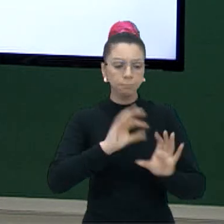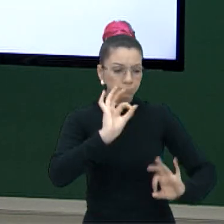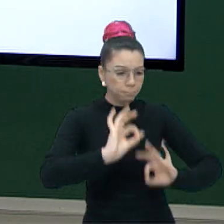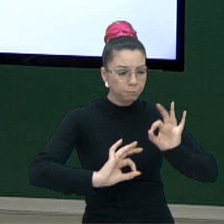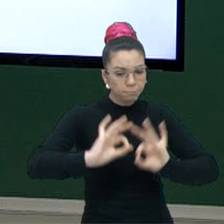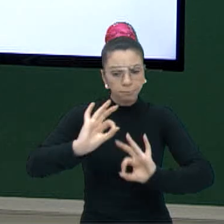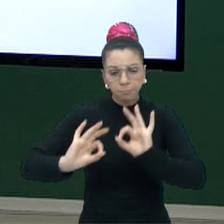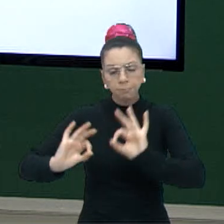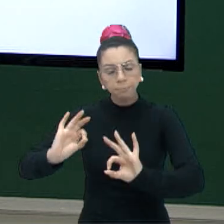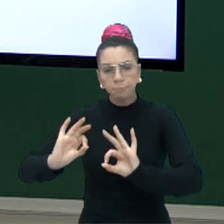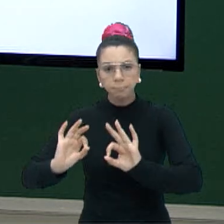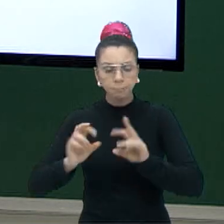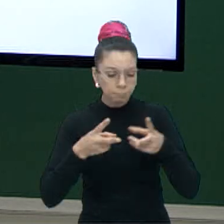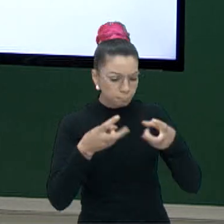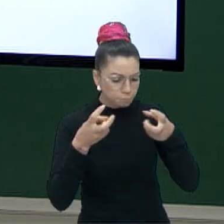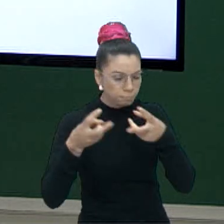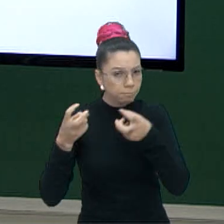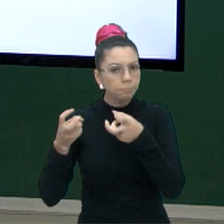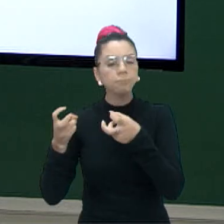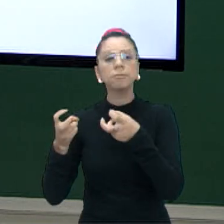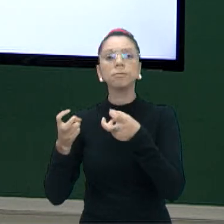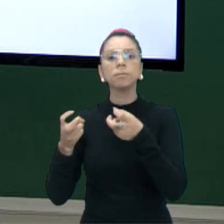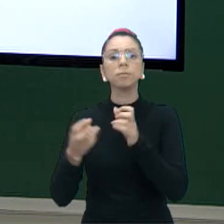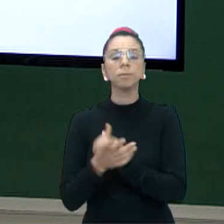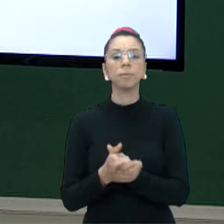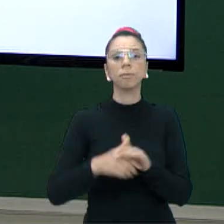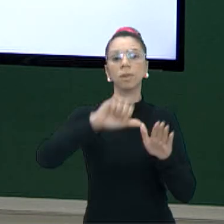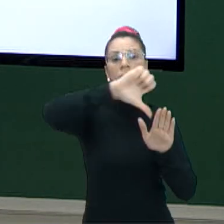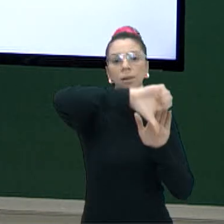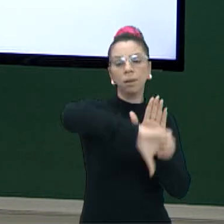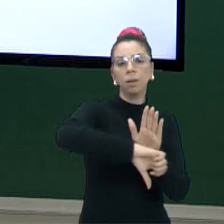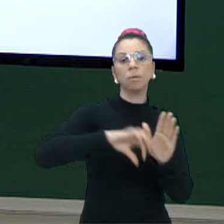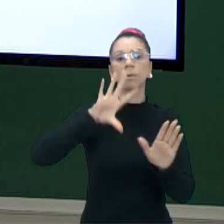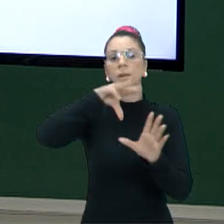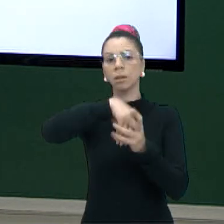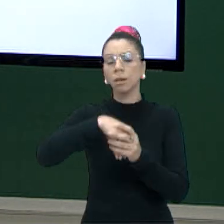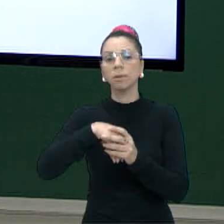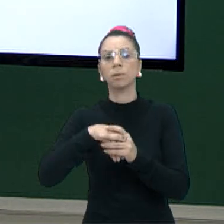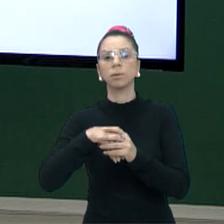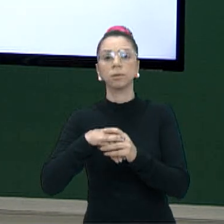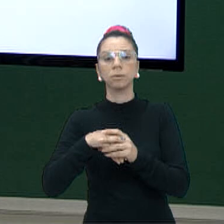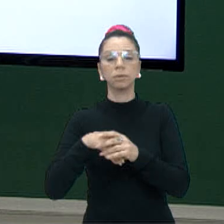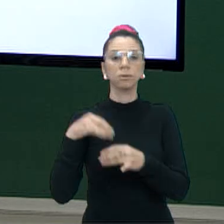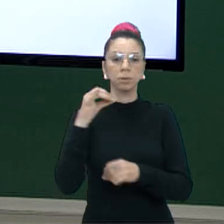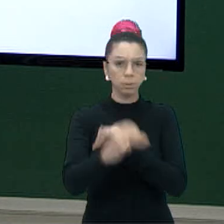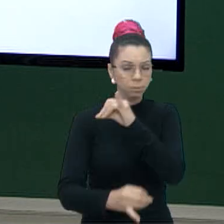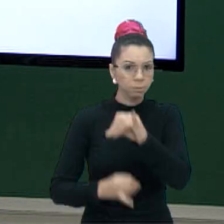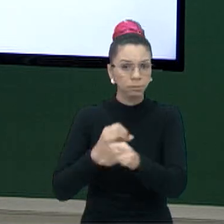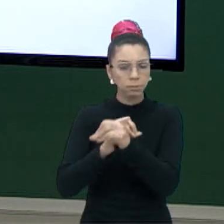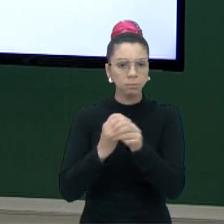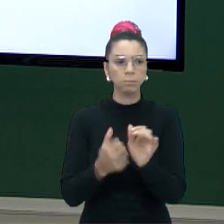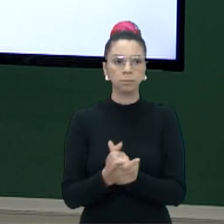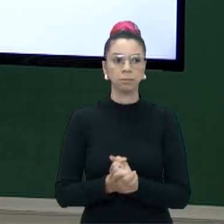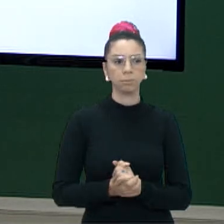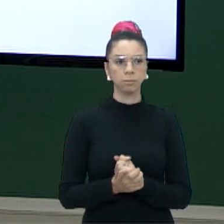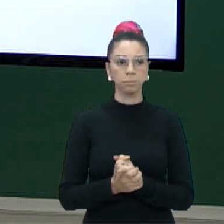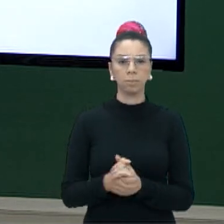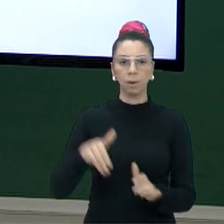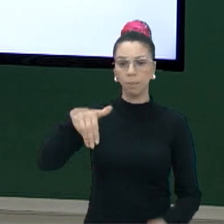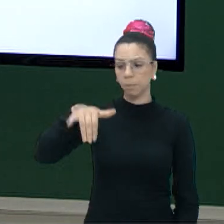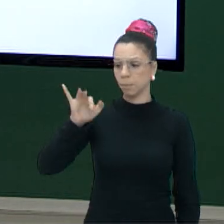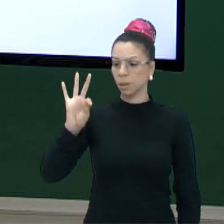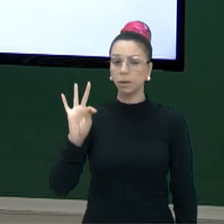fazendo a verificação de crimes cibernéticos, de cybercrimes e tal. Então, justamente, o MIT,